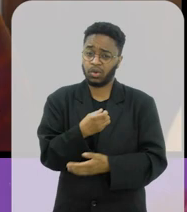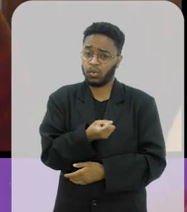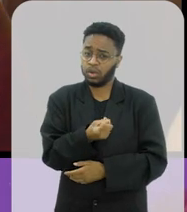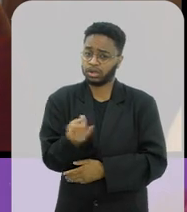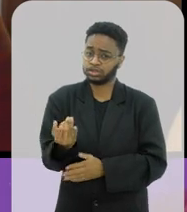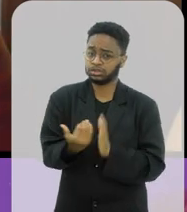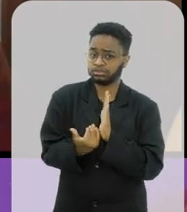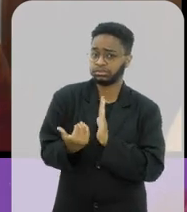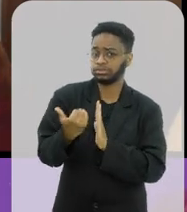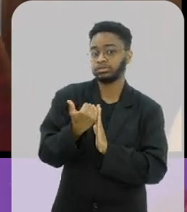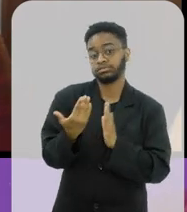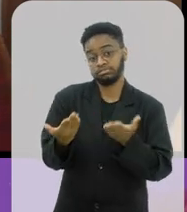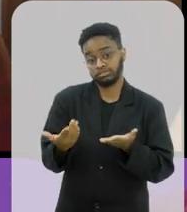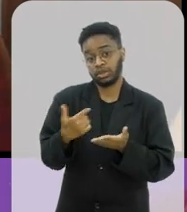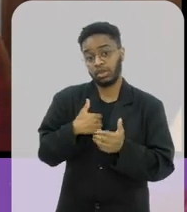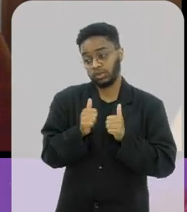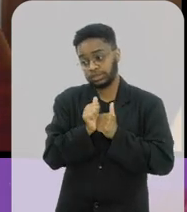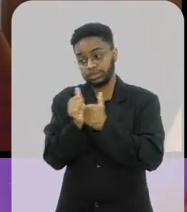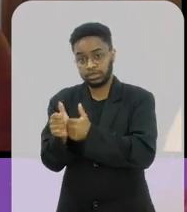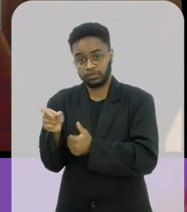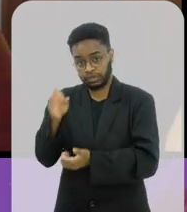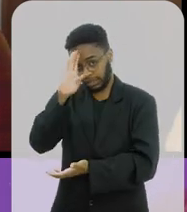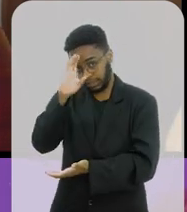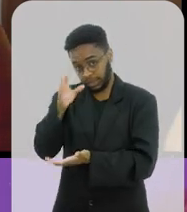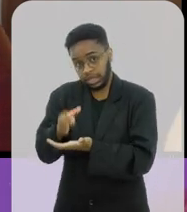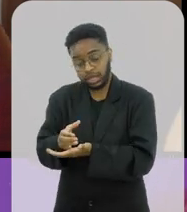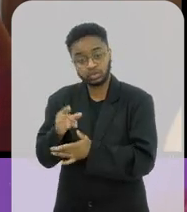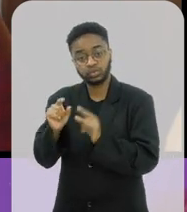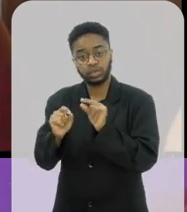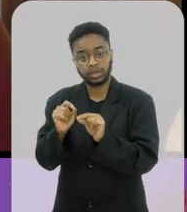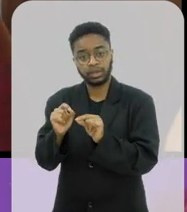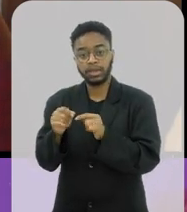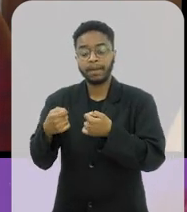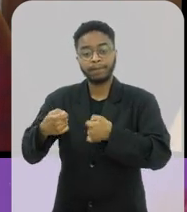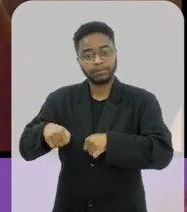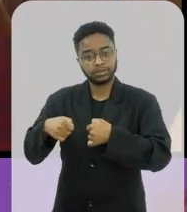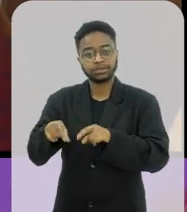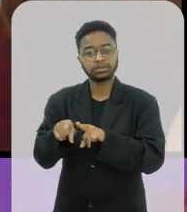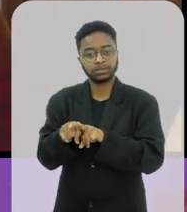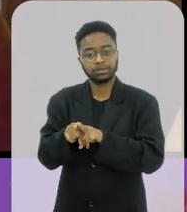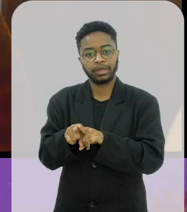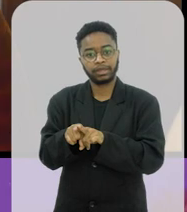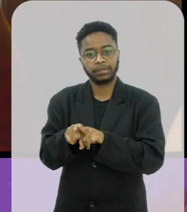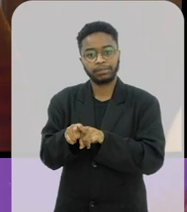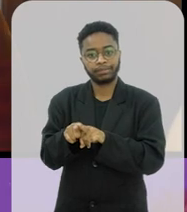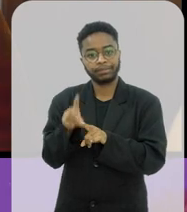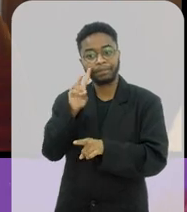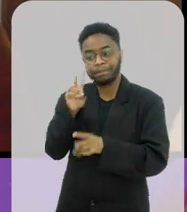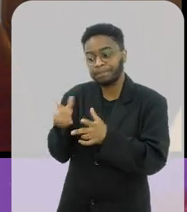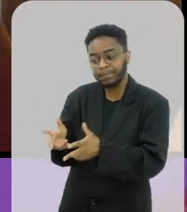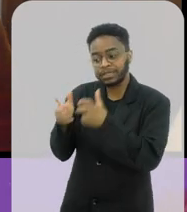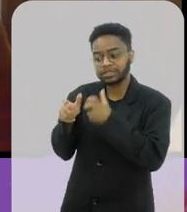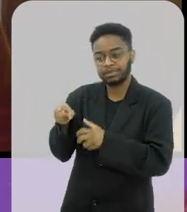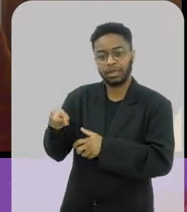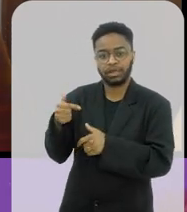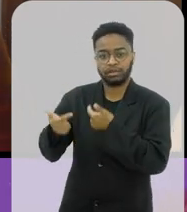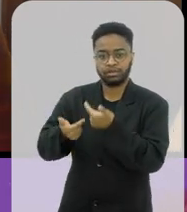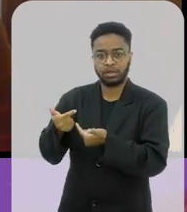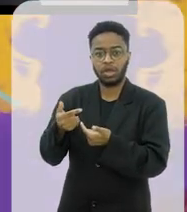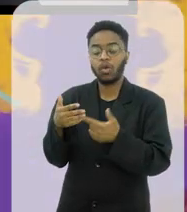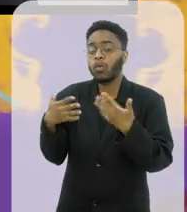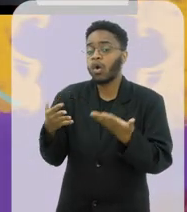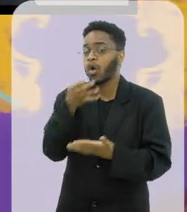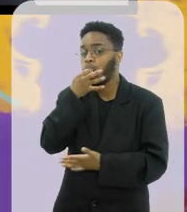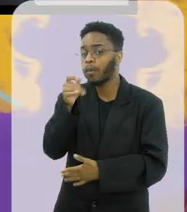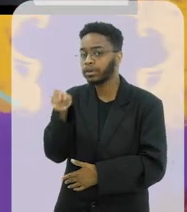grande, e aí eu vou pela sua tese, que também deve ser levada em consideração. Qual é a tua opinião sobre isso também,